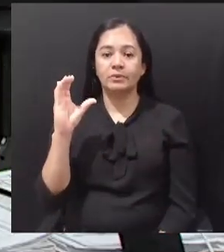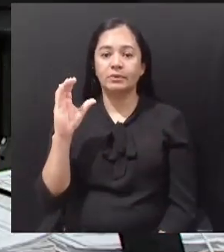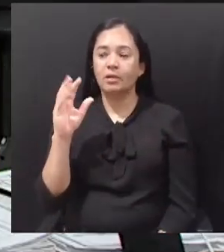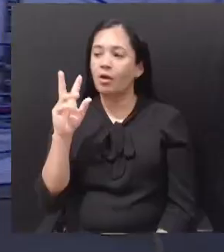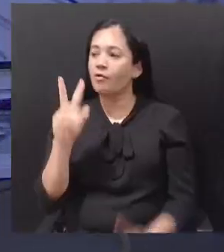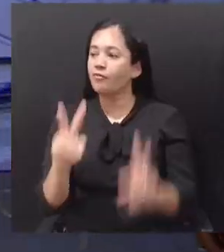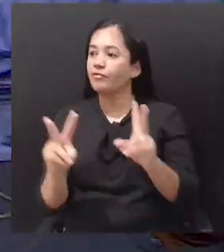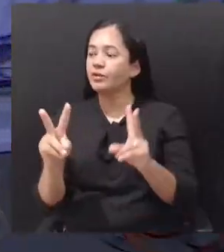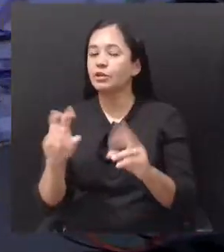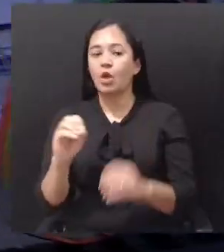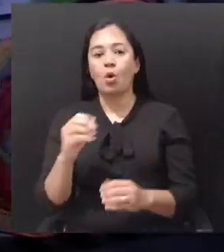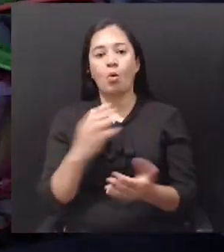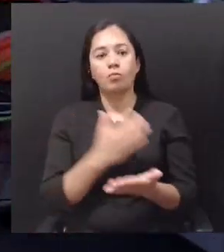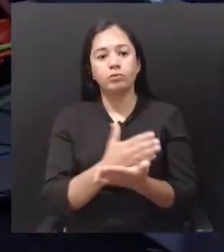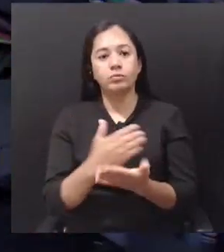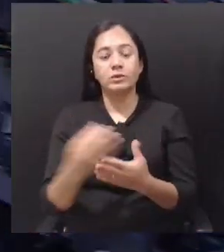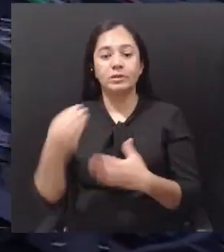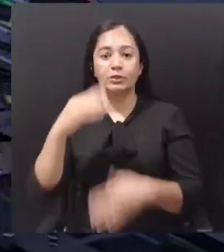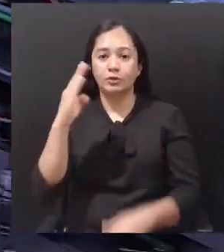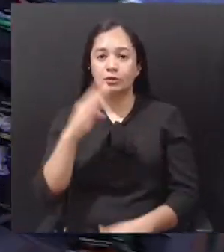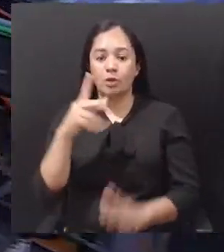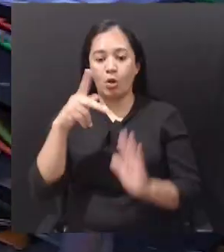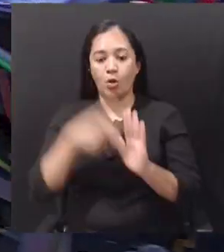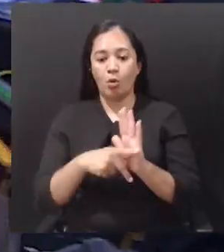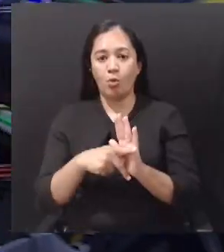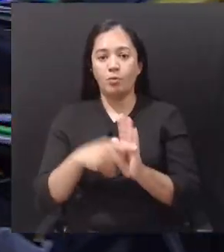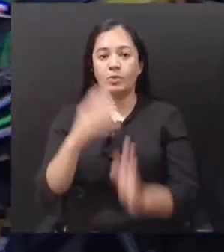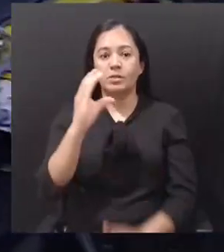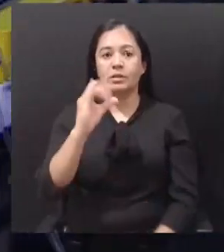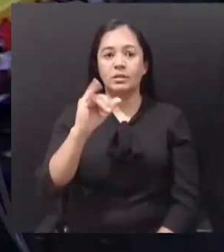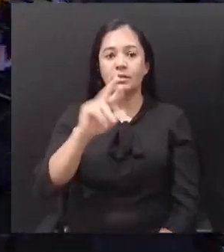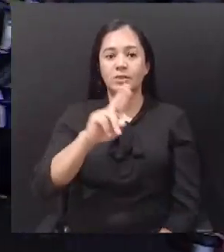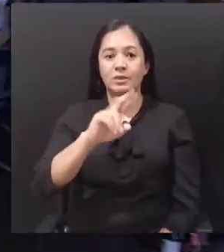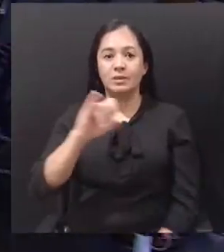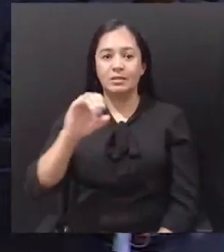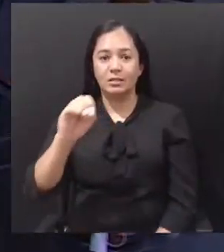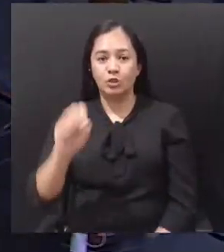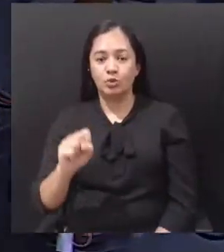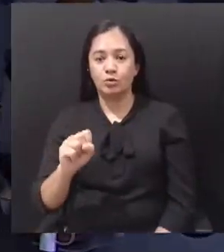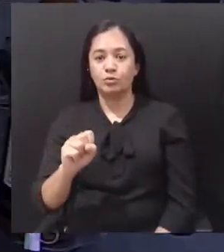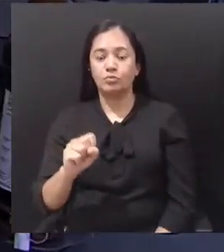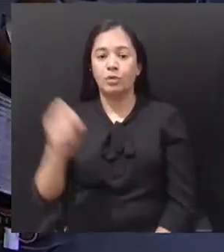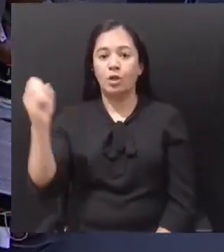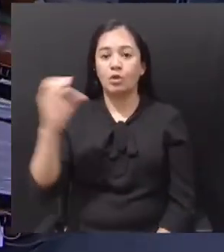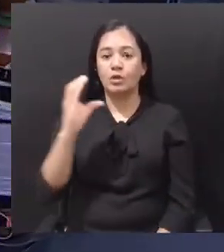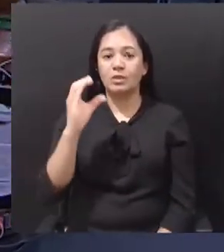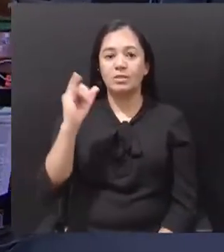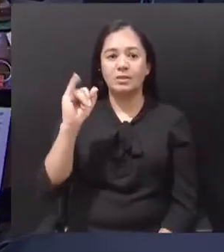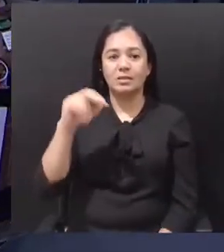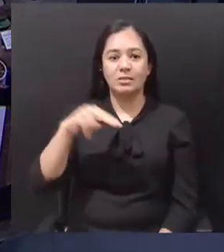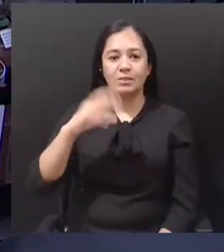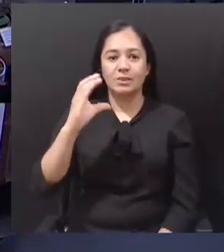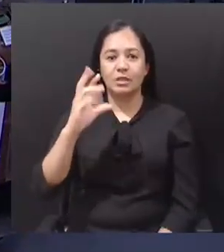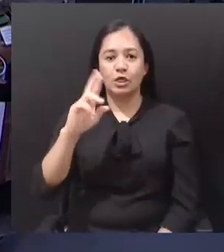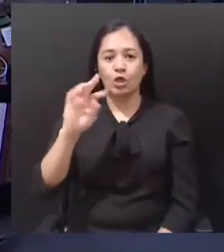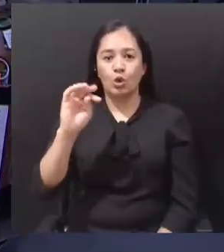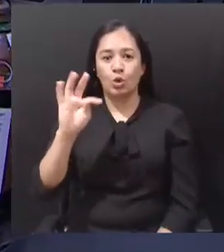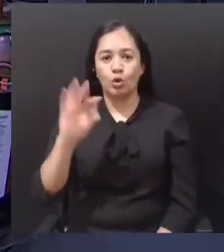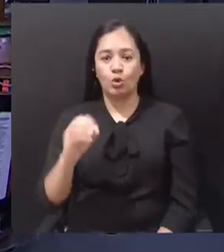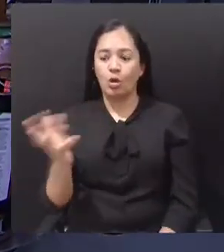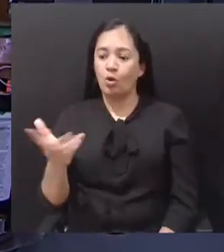no país. O projeto Sirius é uma fonte de luz síncrotron, um tipo de acelerador de partículas que